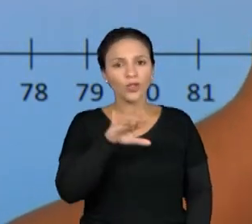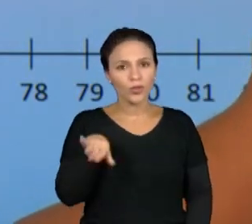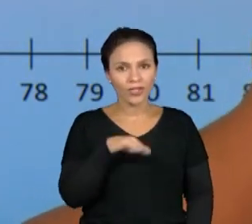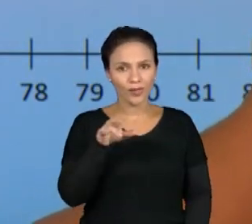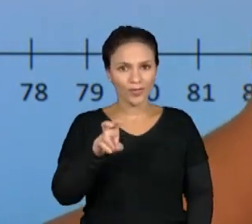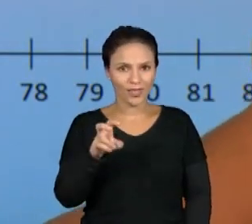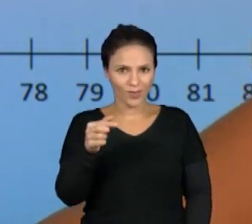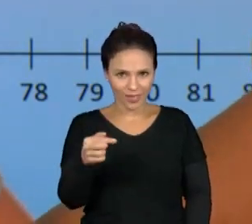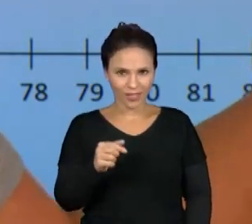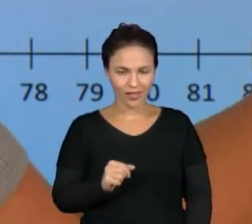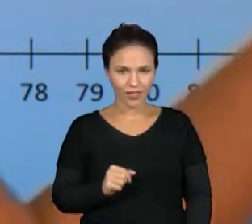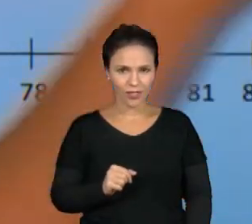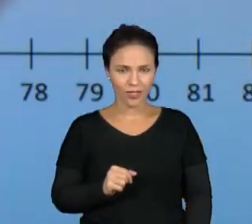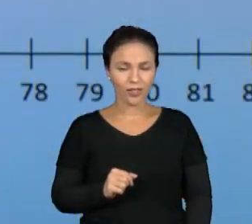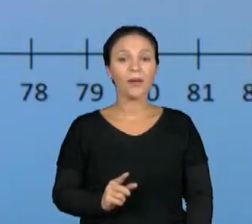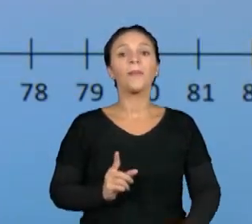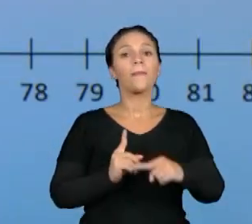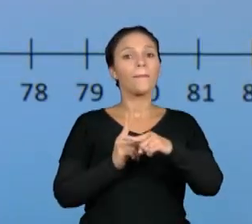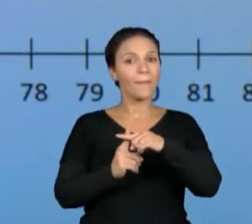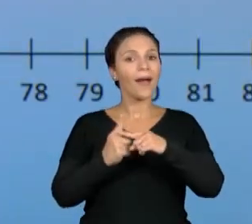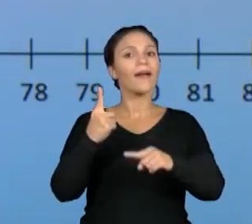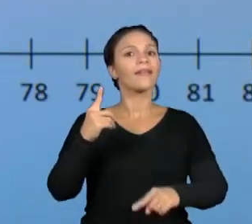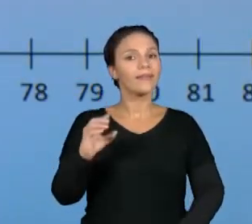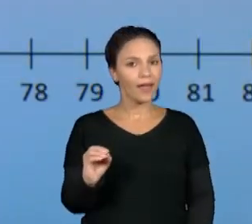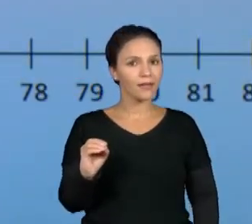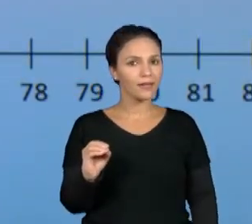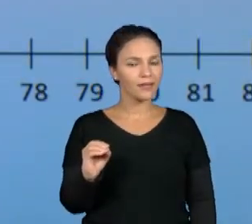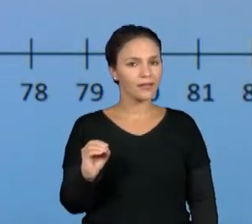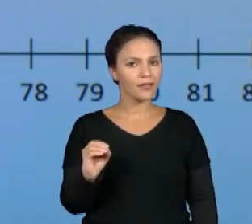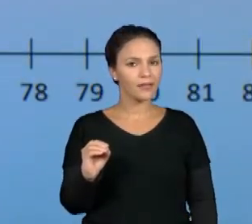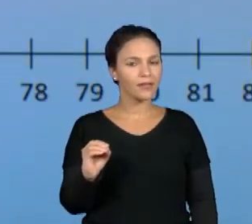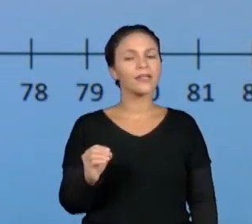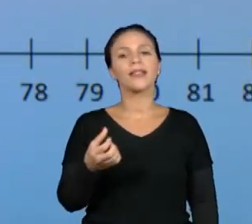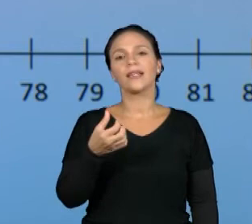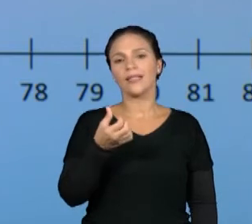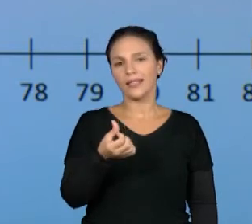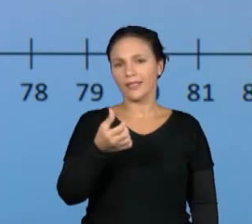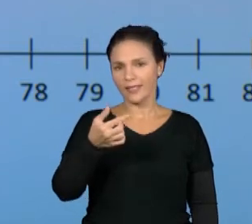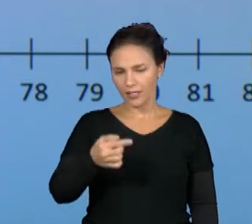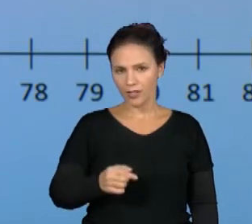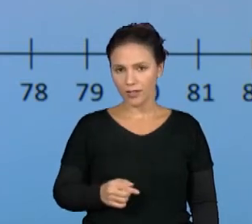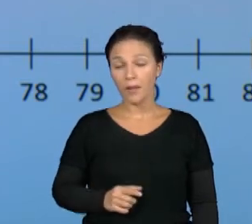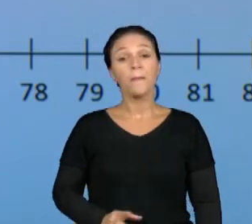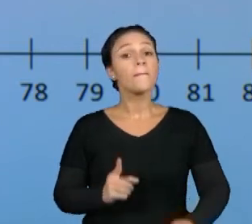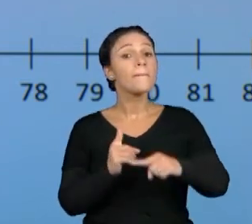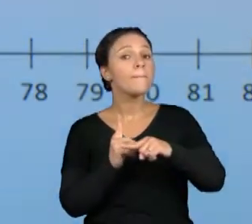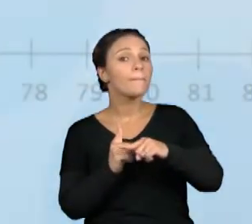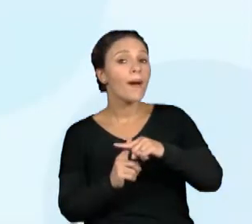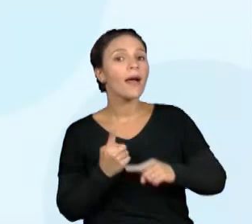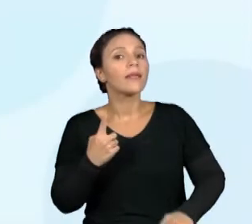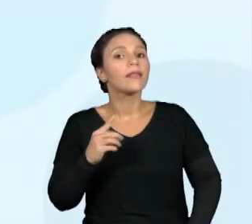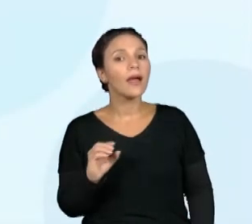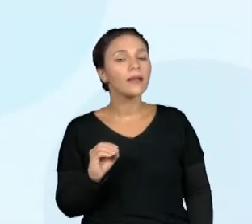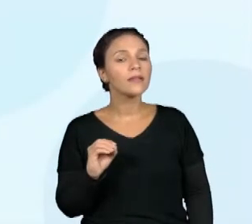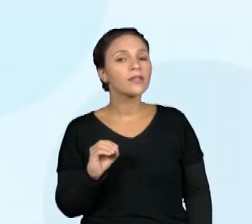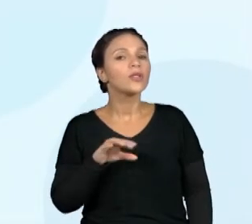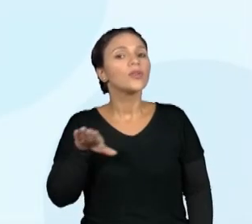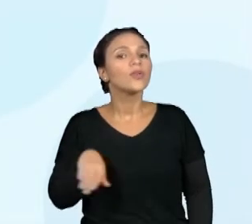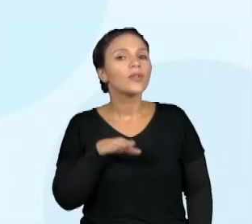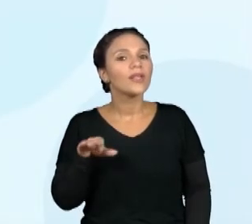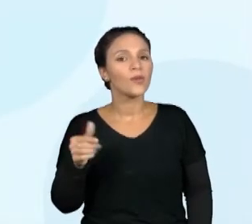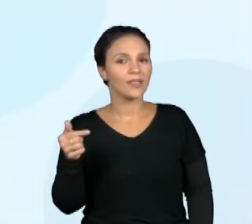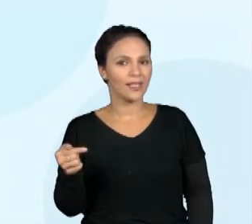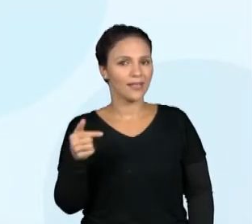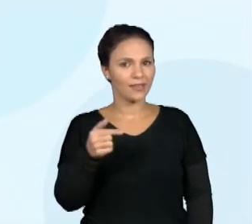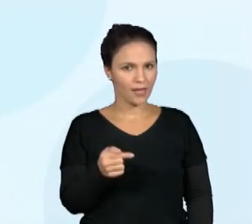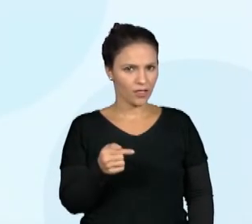57. Mais 10 vai dar 67. Mais 10,